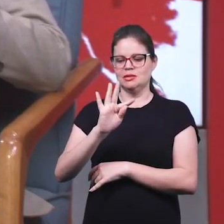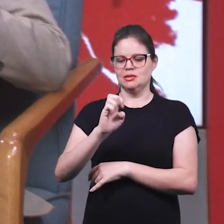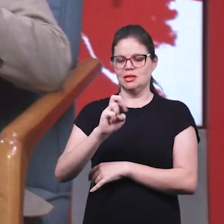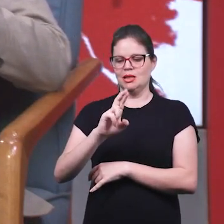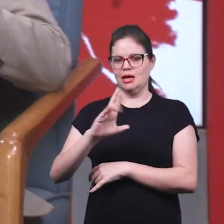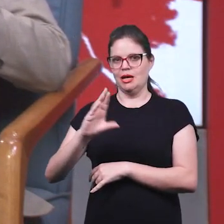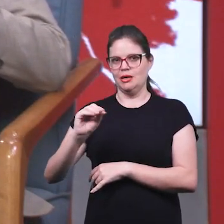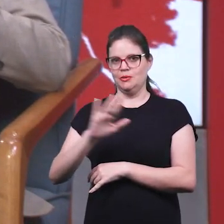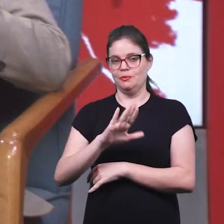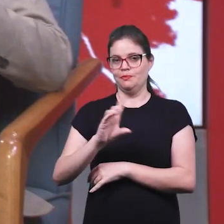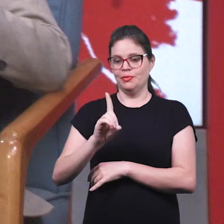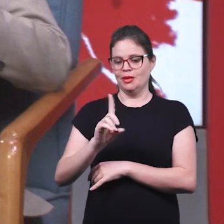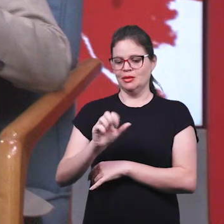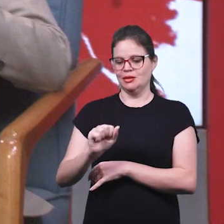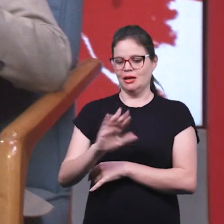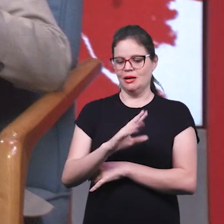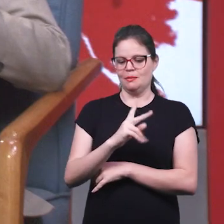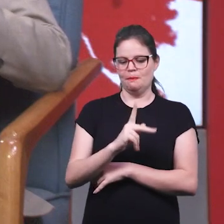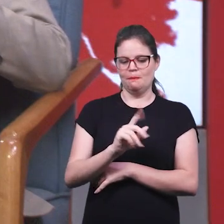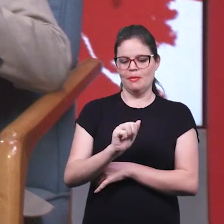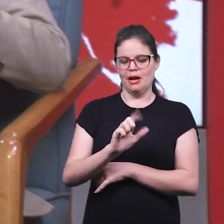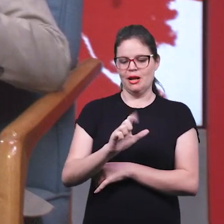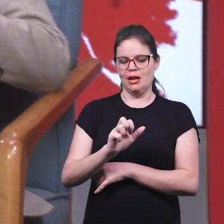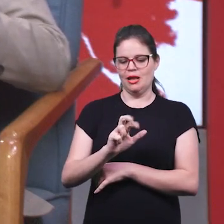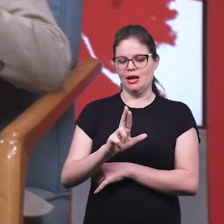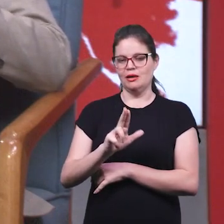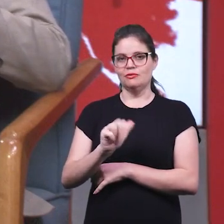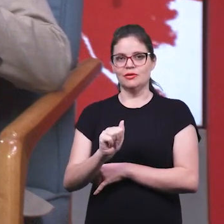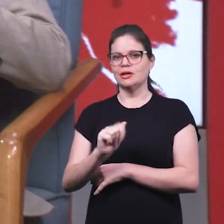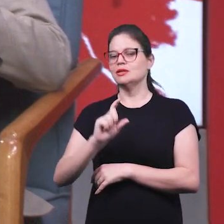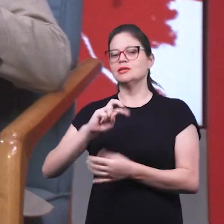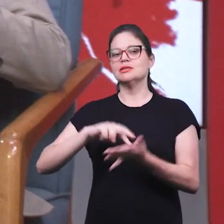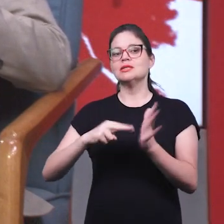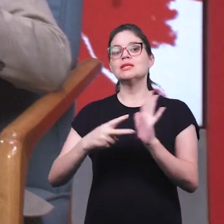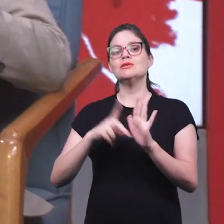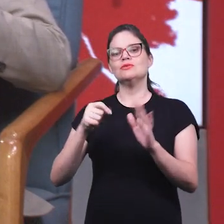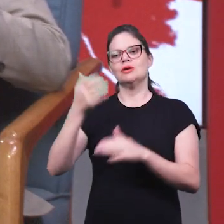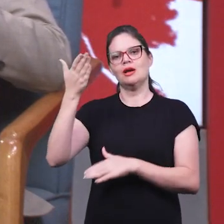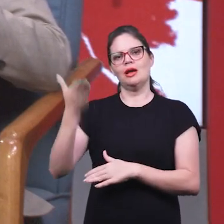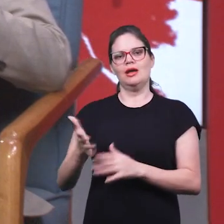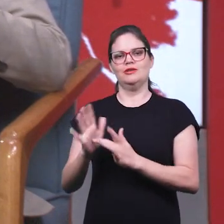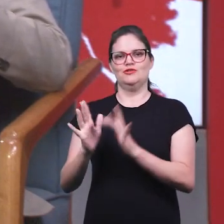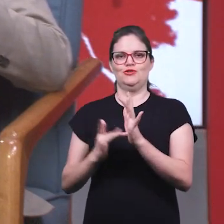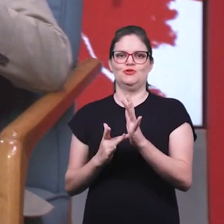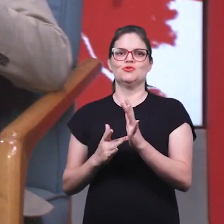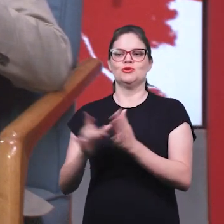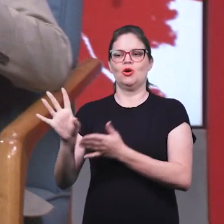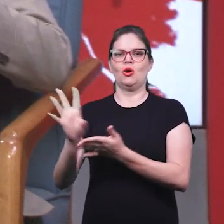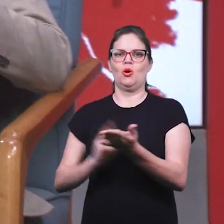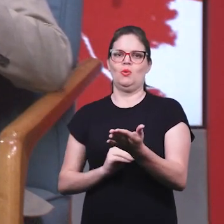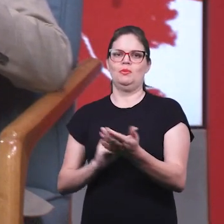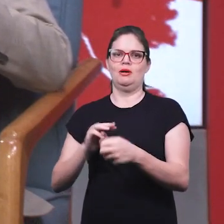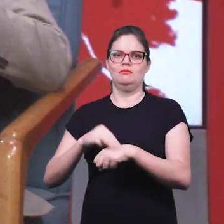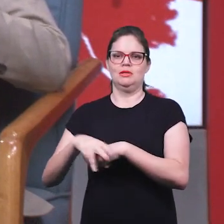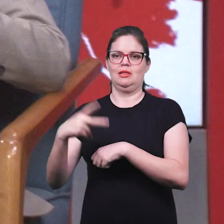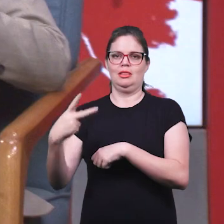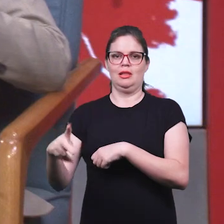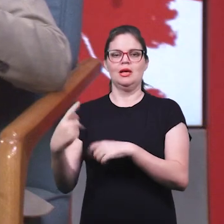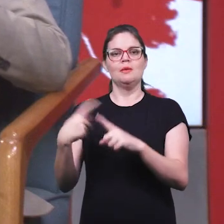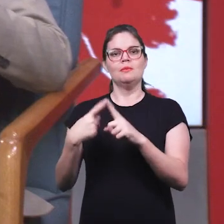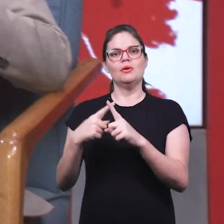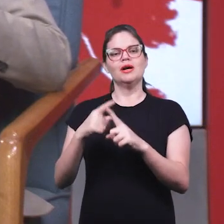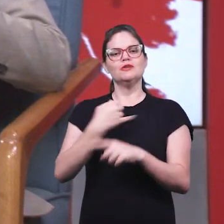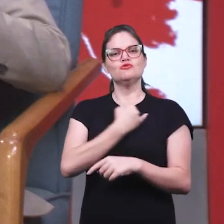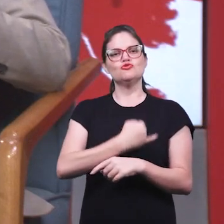Jesus glorificado, o que ele viu? Ele viu um varão com vestes salpicadas de